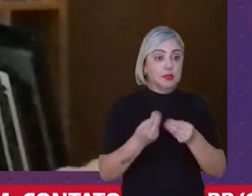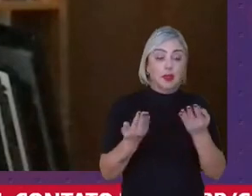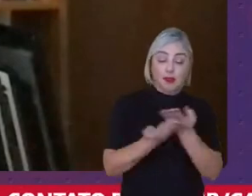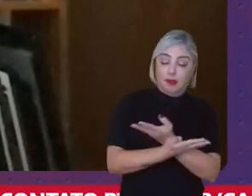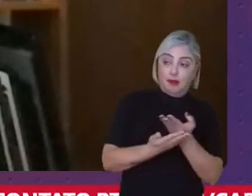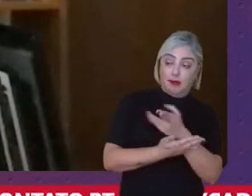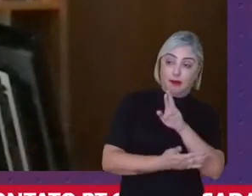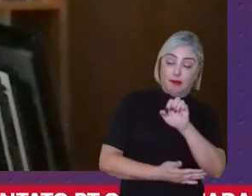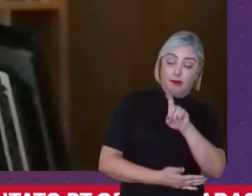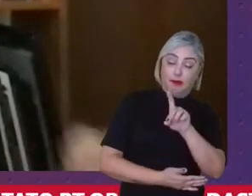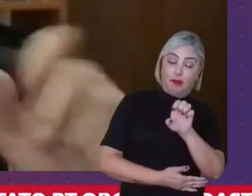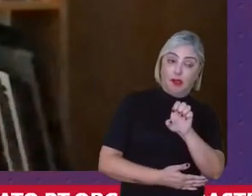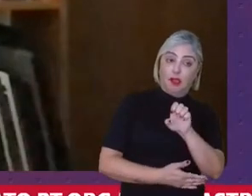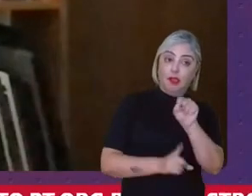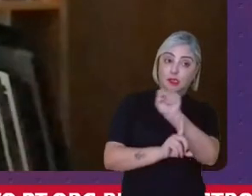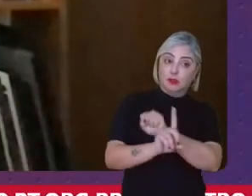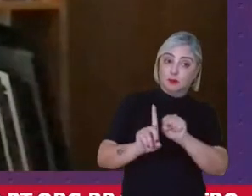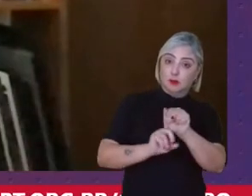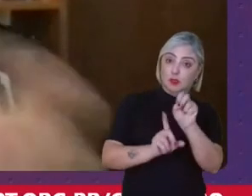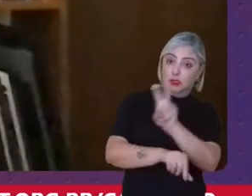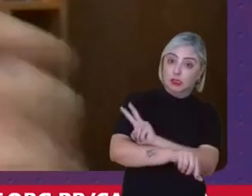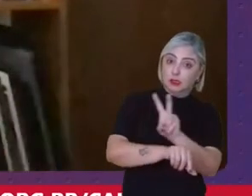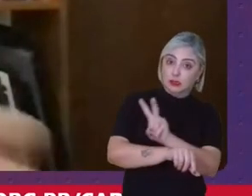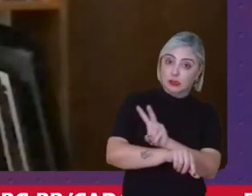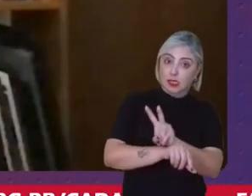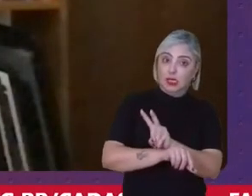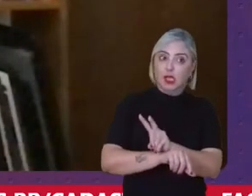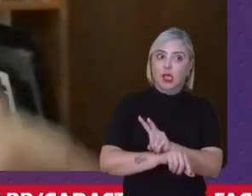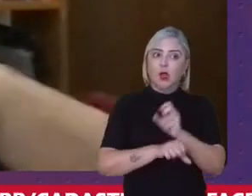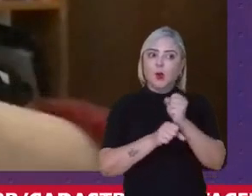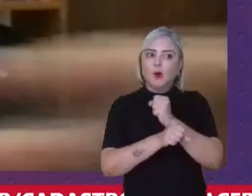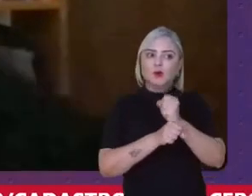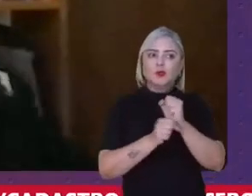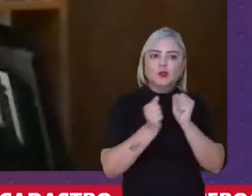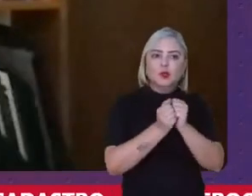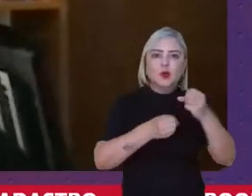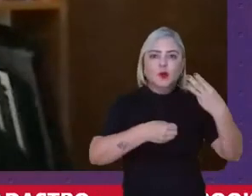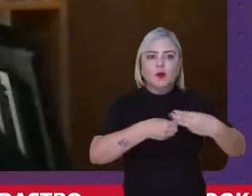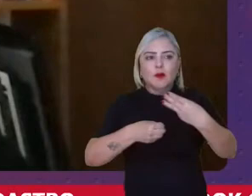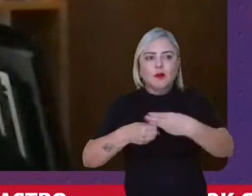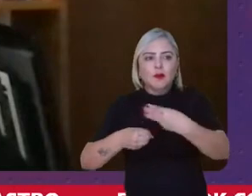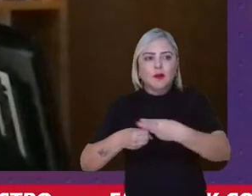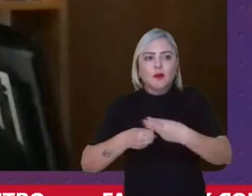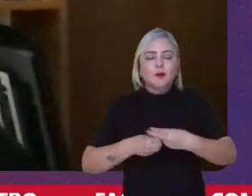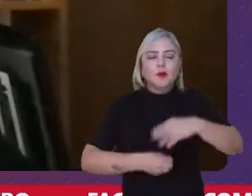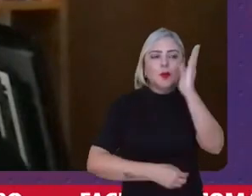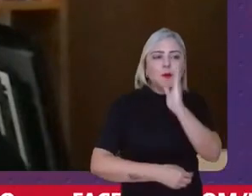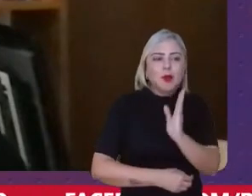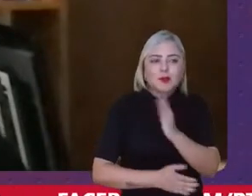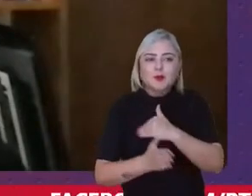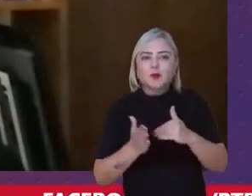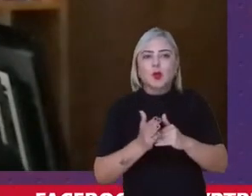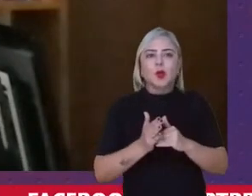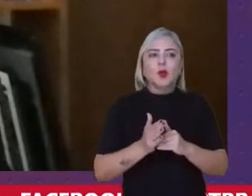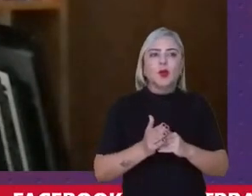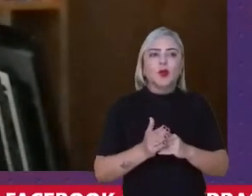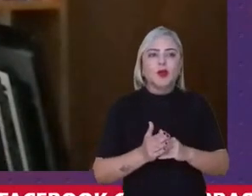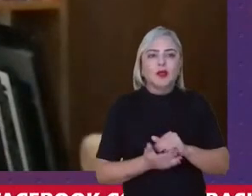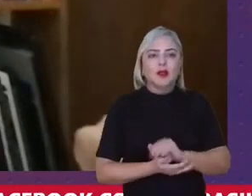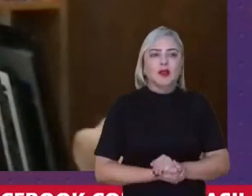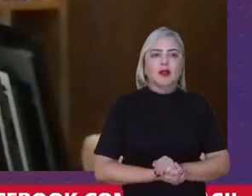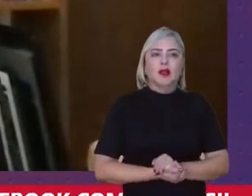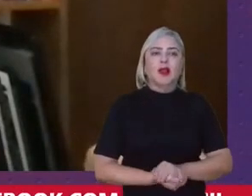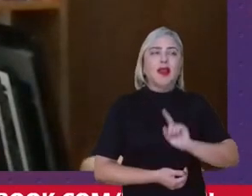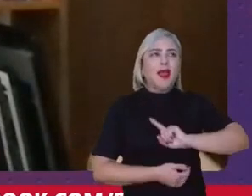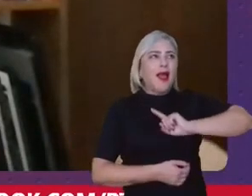proteção social existente, ele foi construído em parceria com os municípios, por isso que ele funciona no Brasil todo. Ele funciona lá na